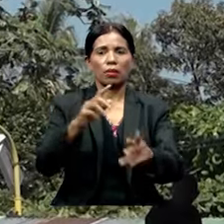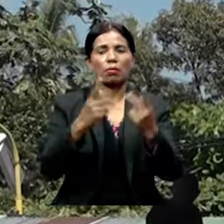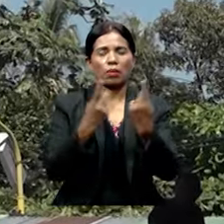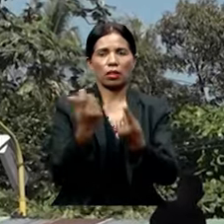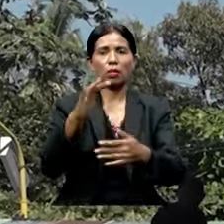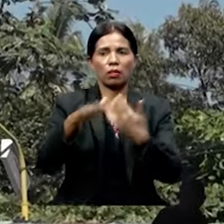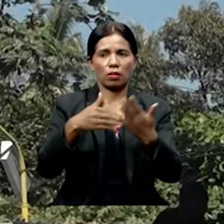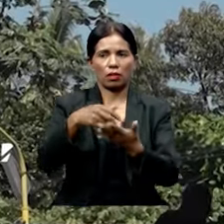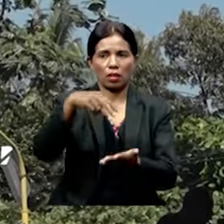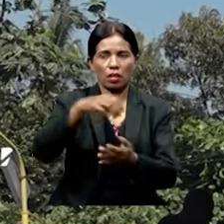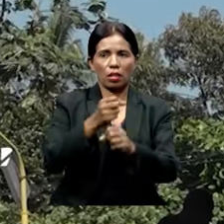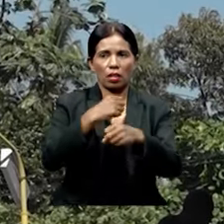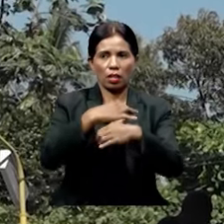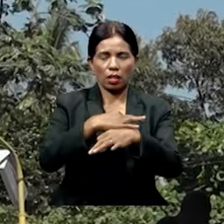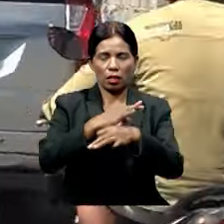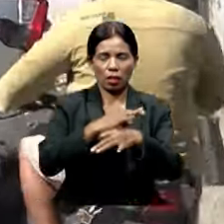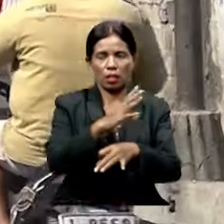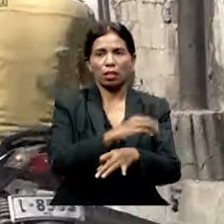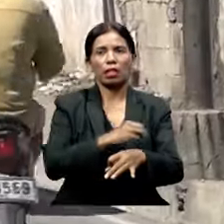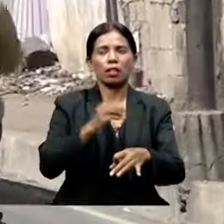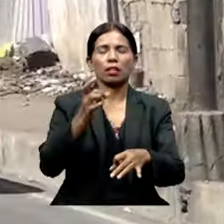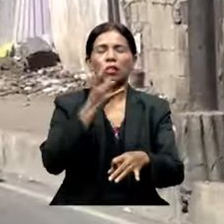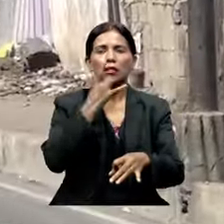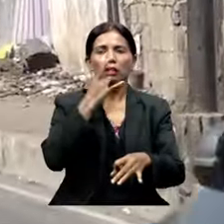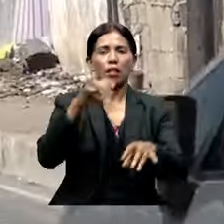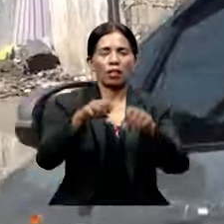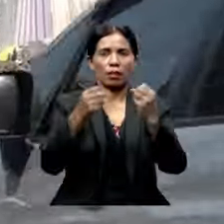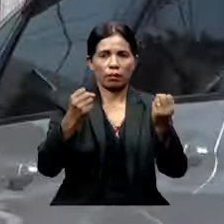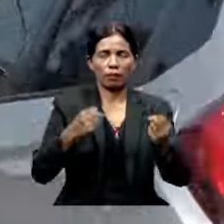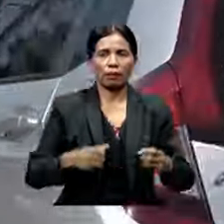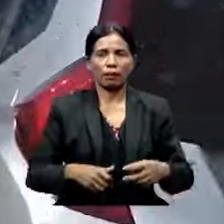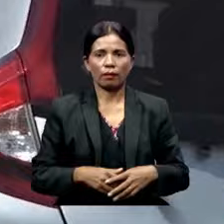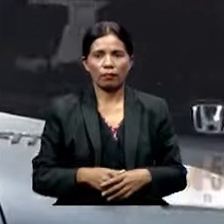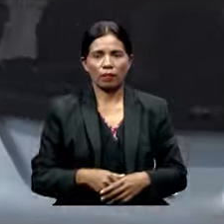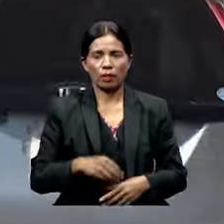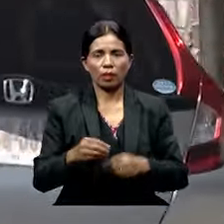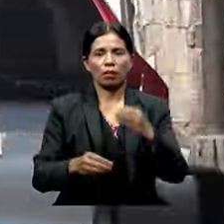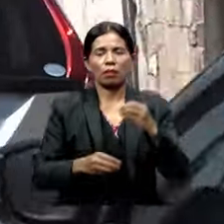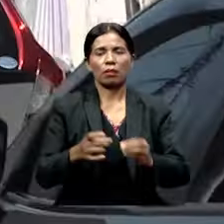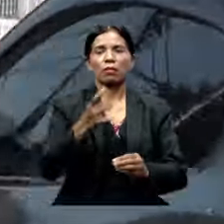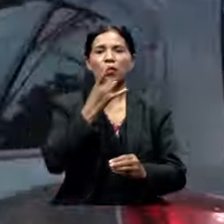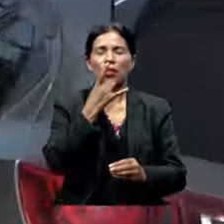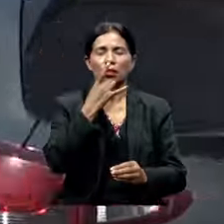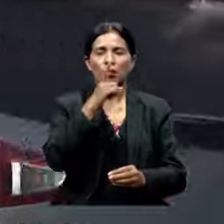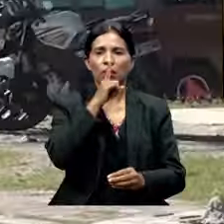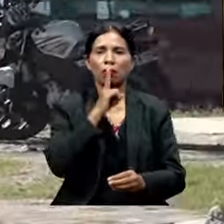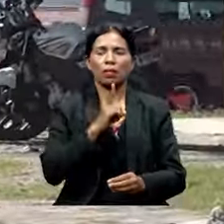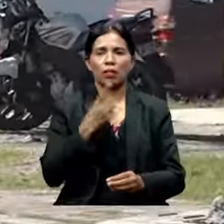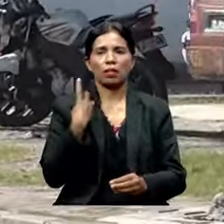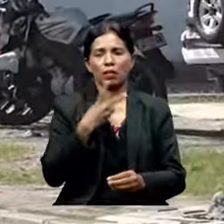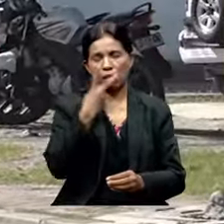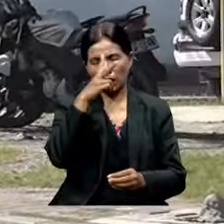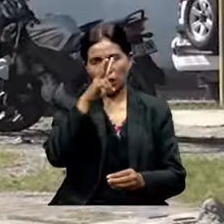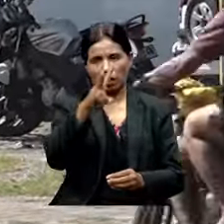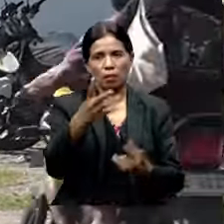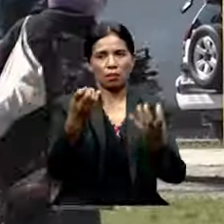halo instalação no manutenção ba semáforo Sira na Bea Avaria. Kona ba lampu merah ni bemak itu hari kata dua